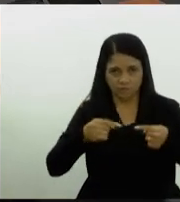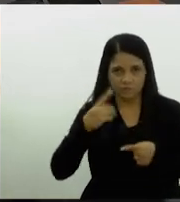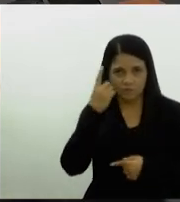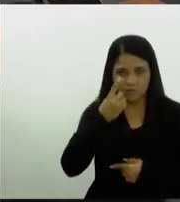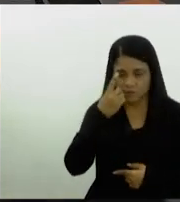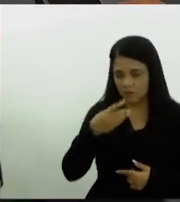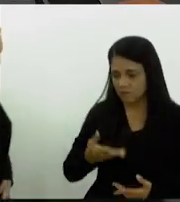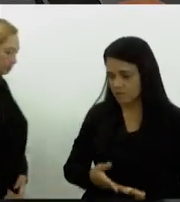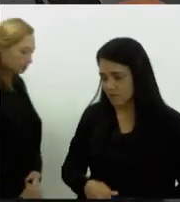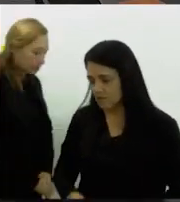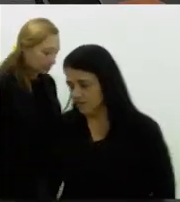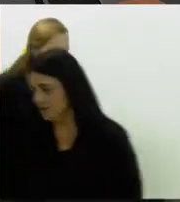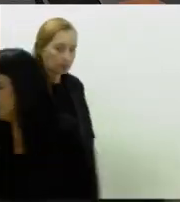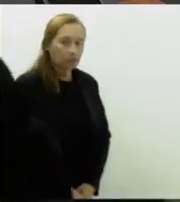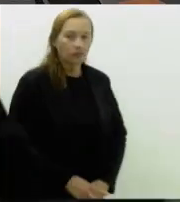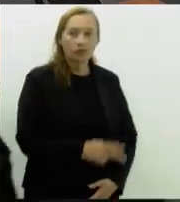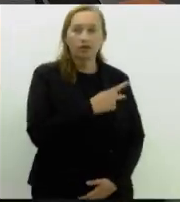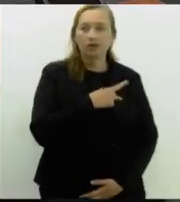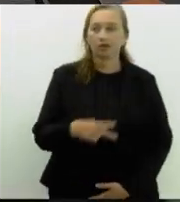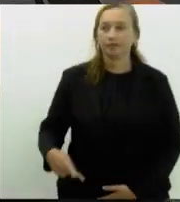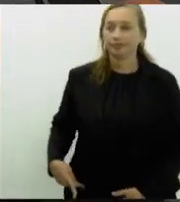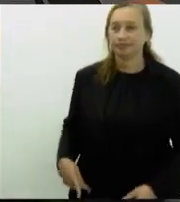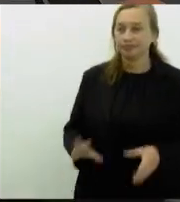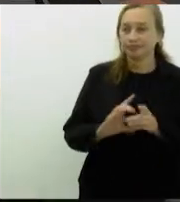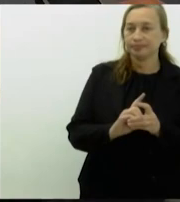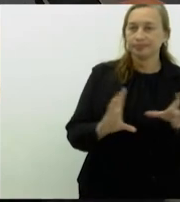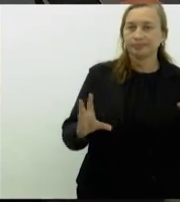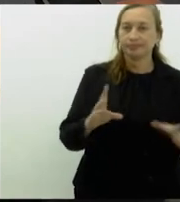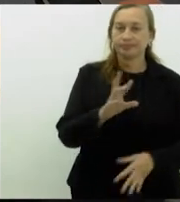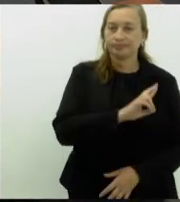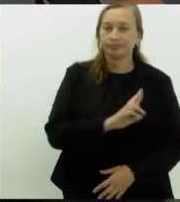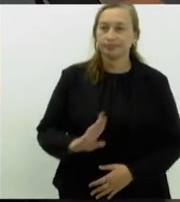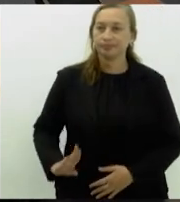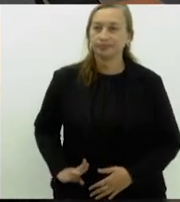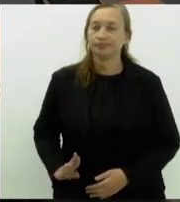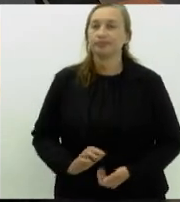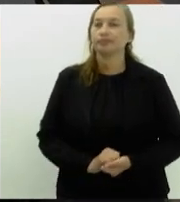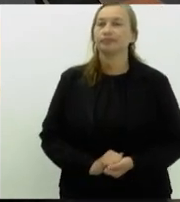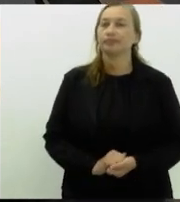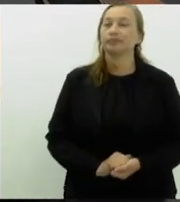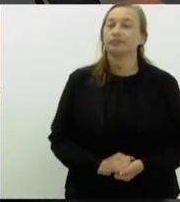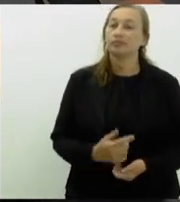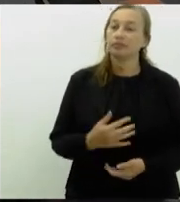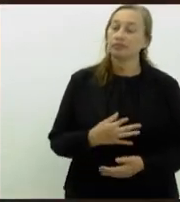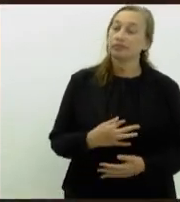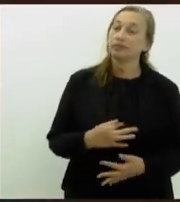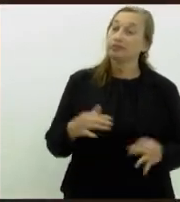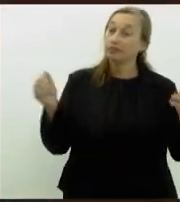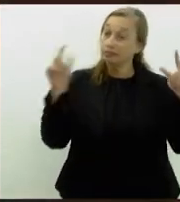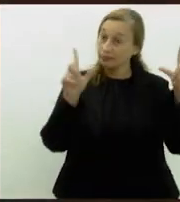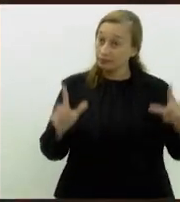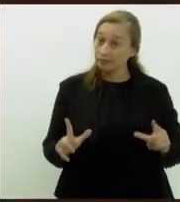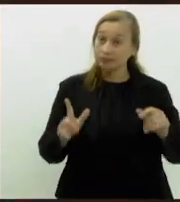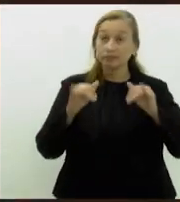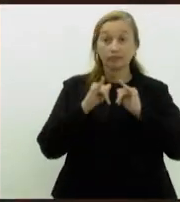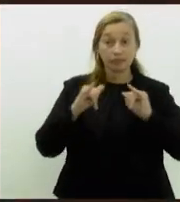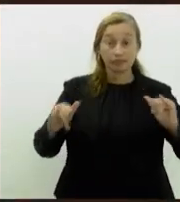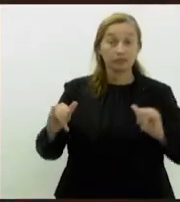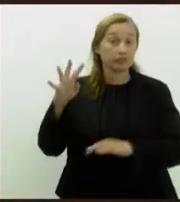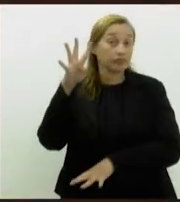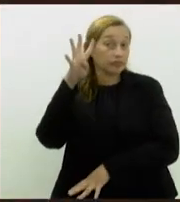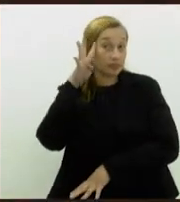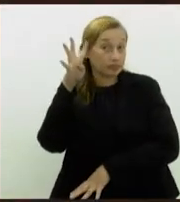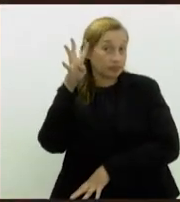Presidente democrático Rodrigo Bacelar, quer dizer que eu fiquei muito contente com o anúncio da atividade de quarta-feira,